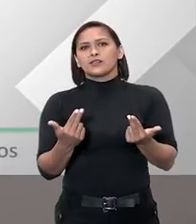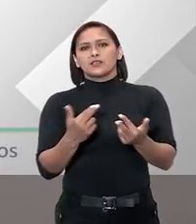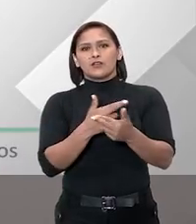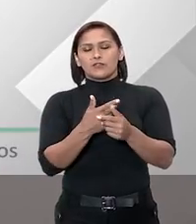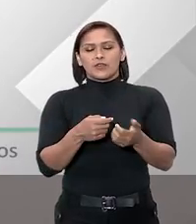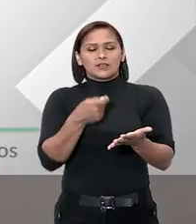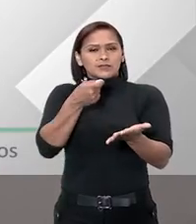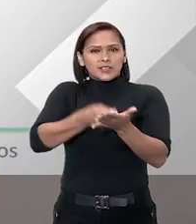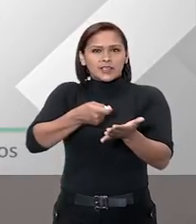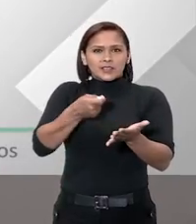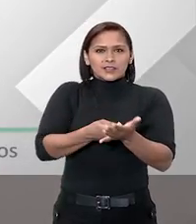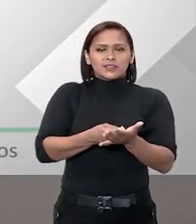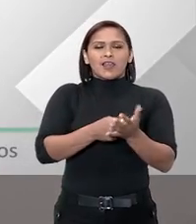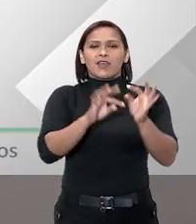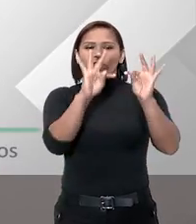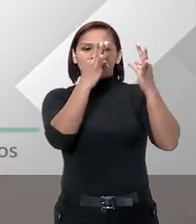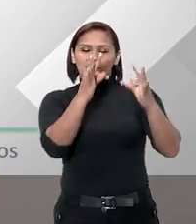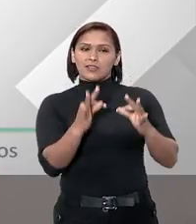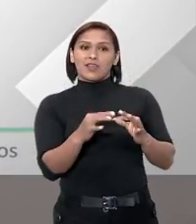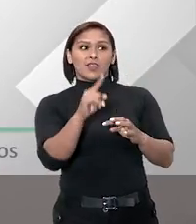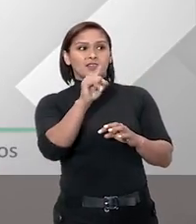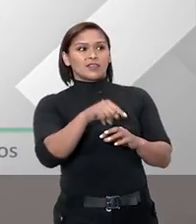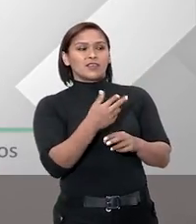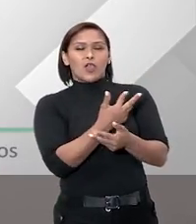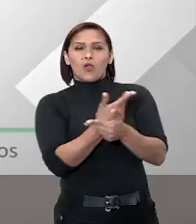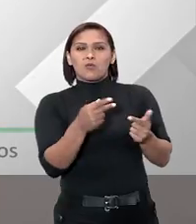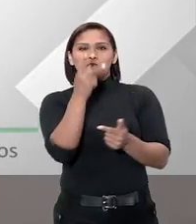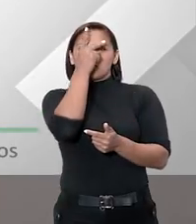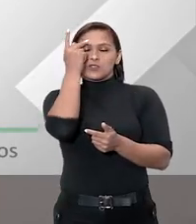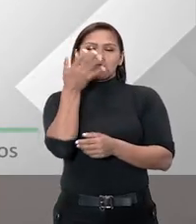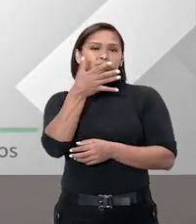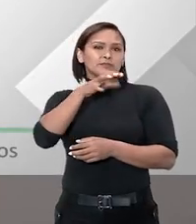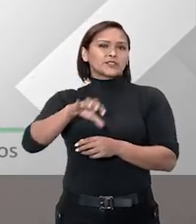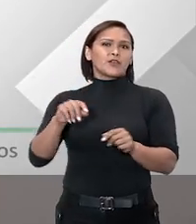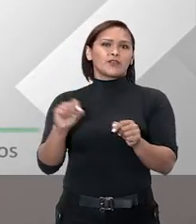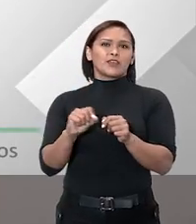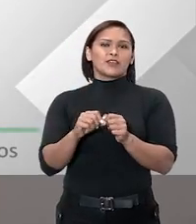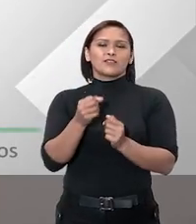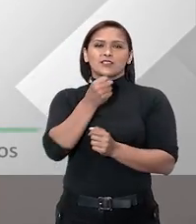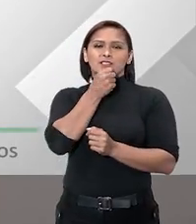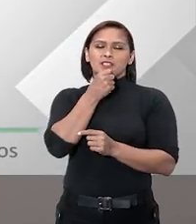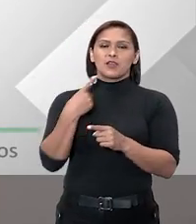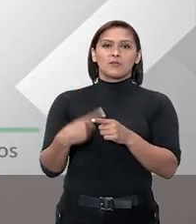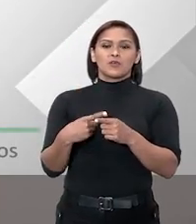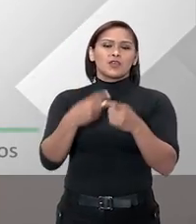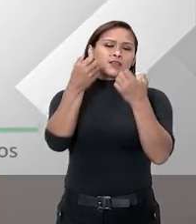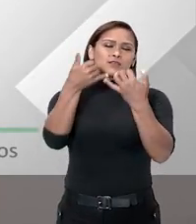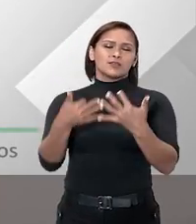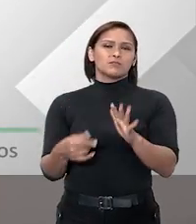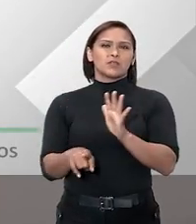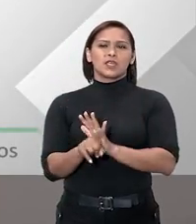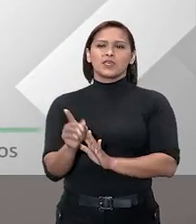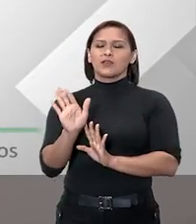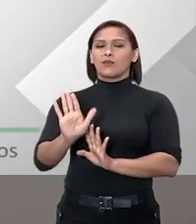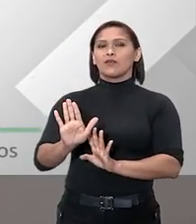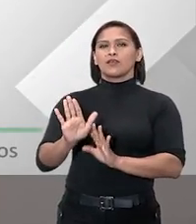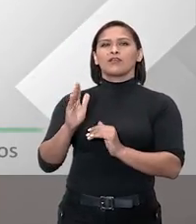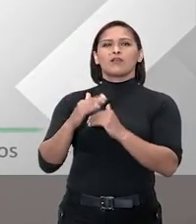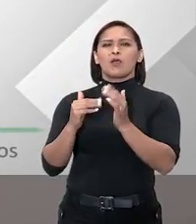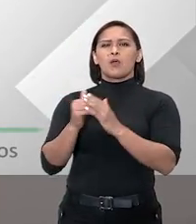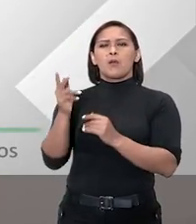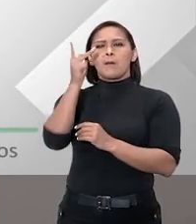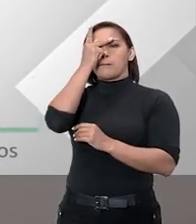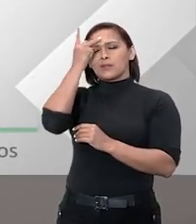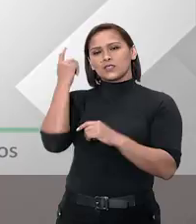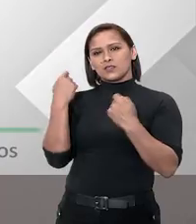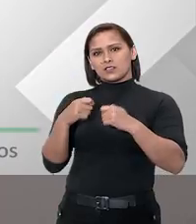tanto da resistência da área técnica, que alguns não querem realizar a entrevista porque dizem que não são